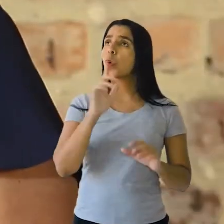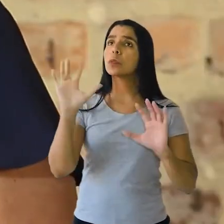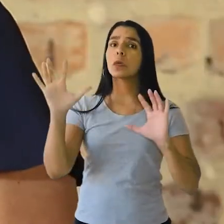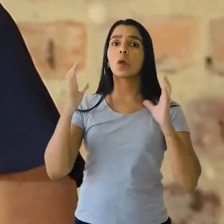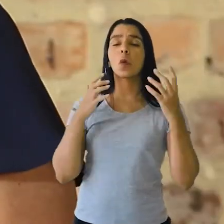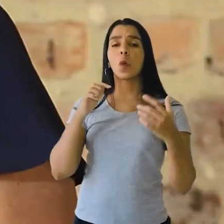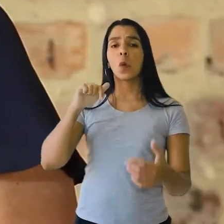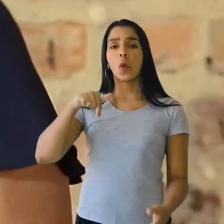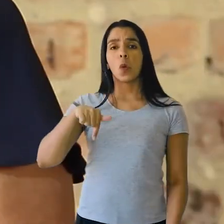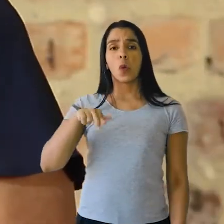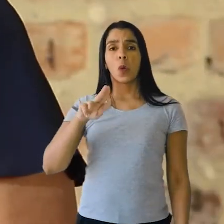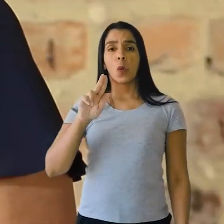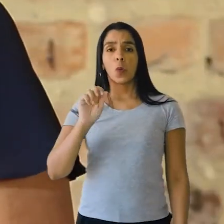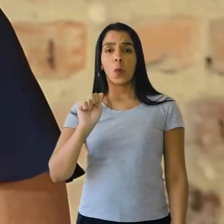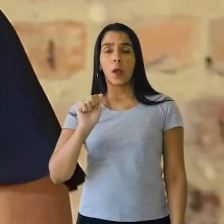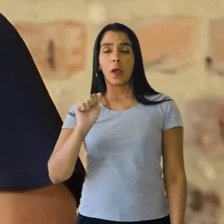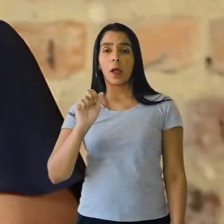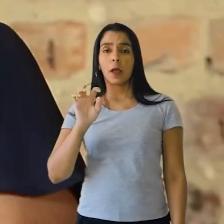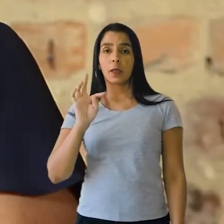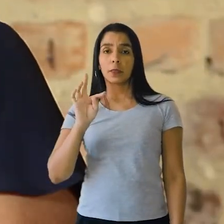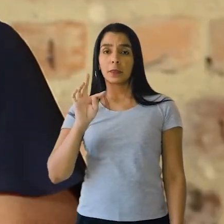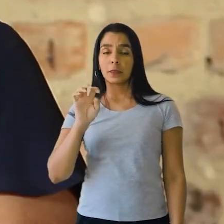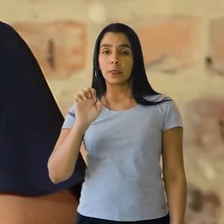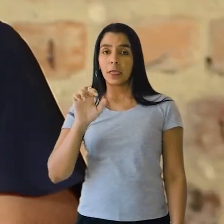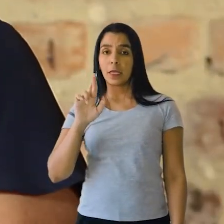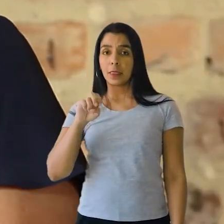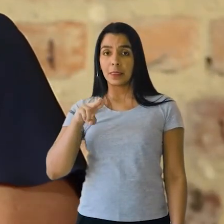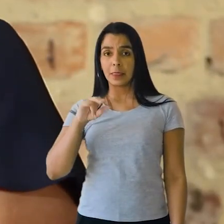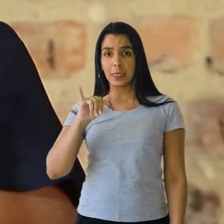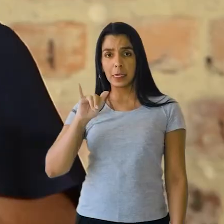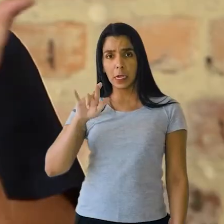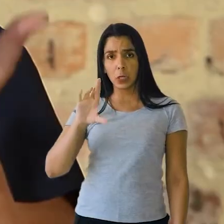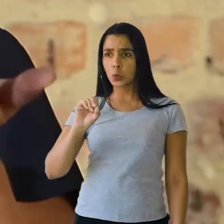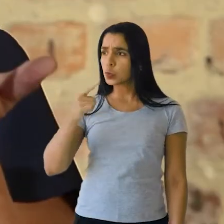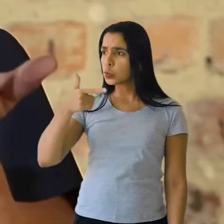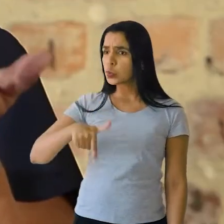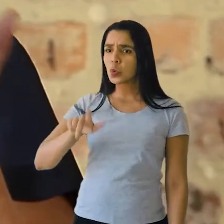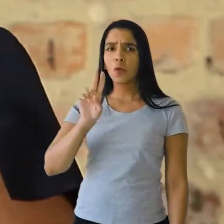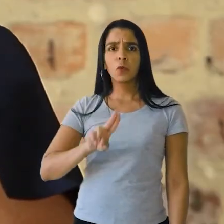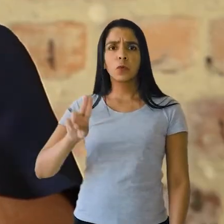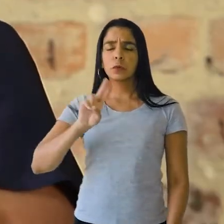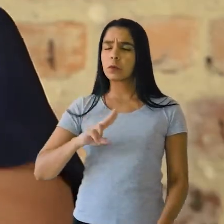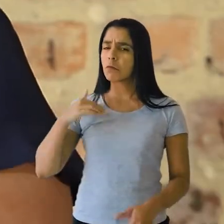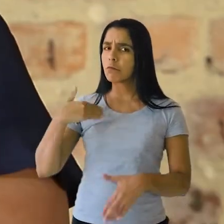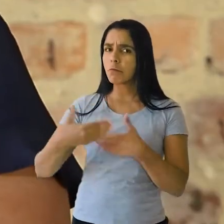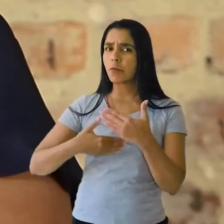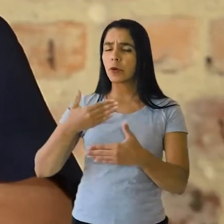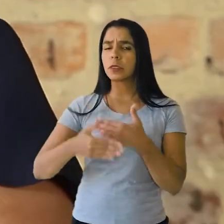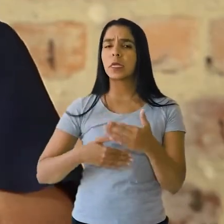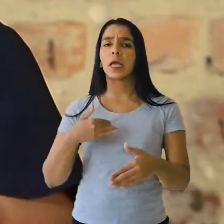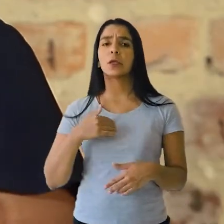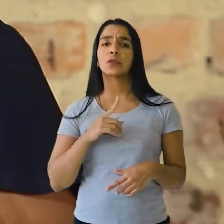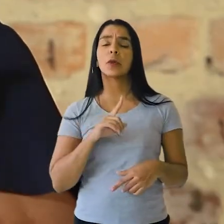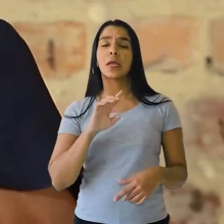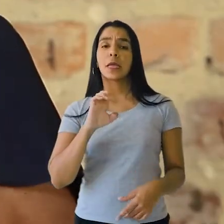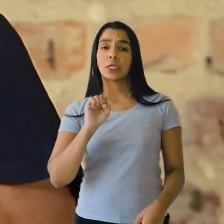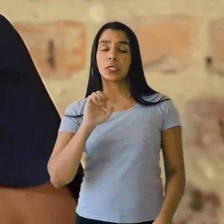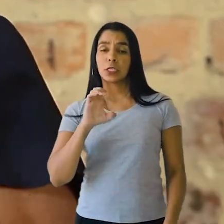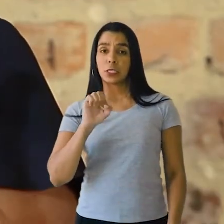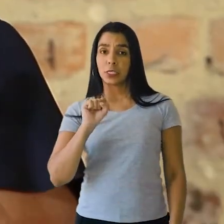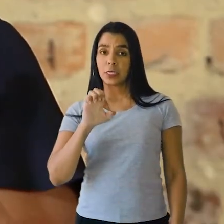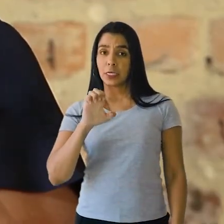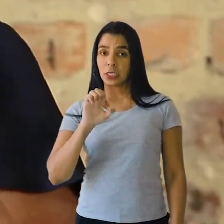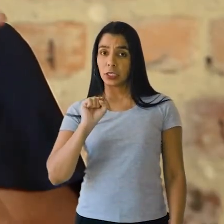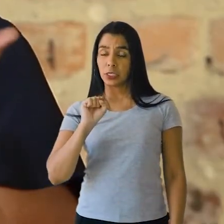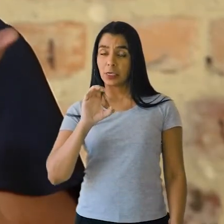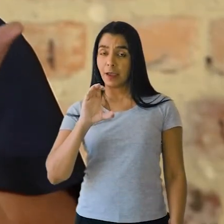como é que a gente chega no clima do quaternário? Então, a gente chega no clima do quaternário, de novo usando